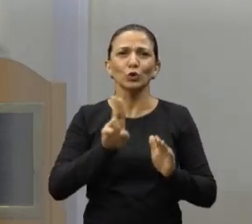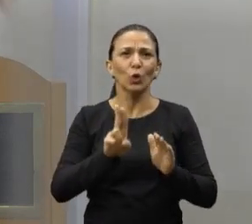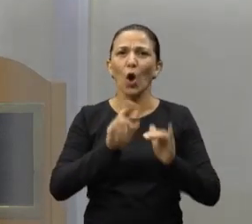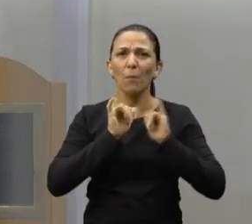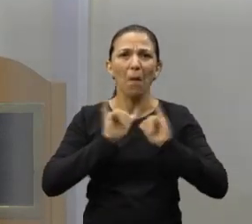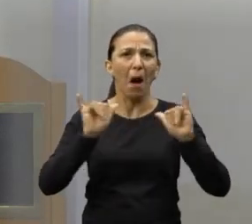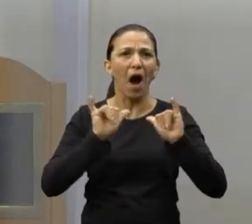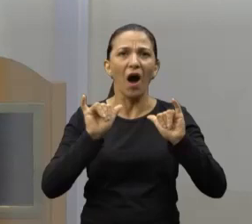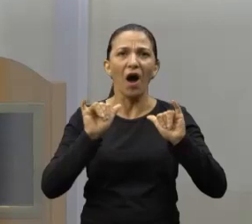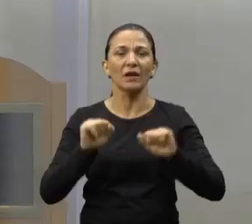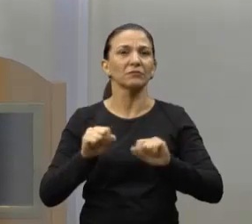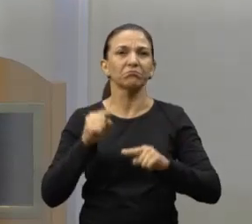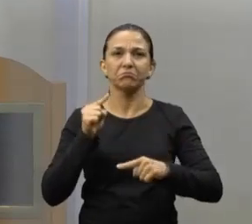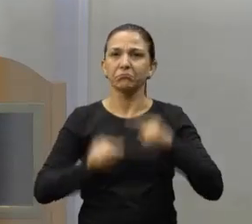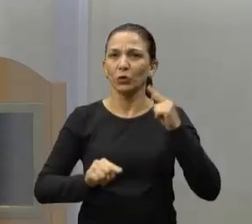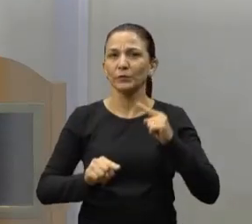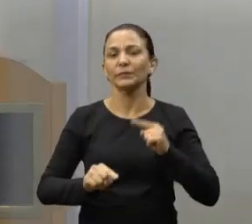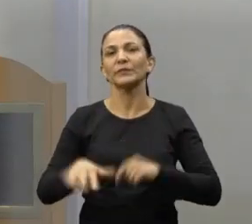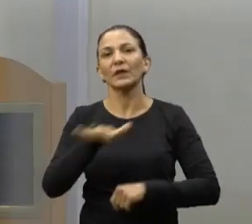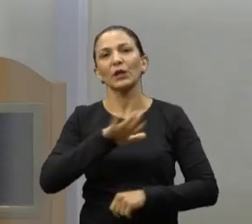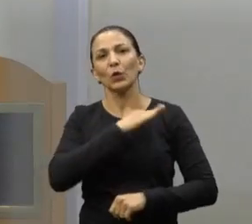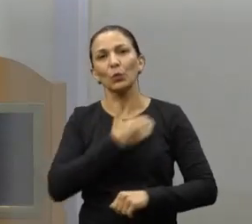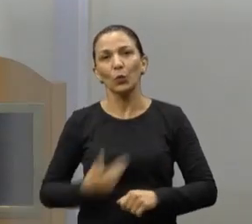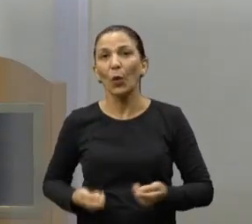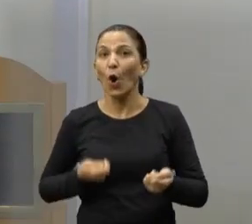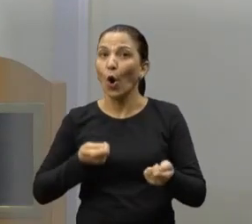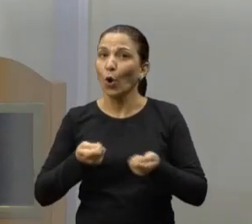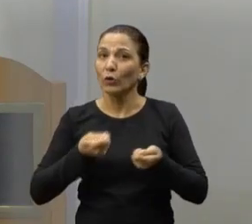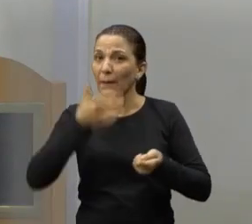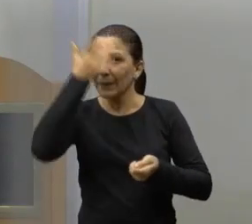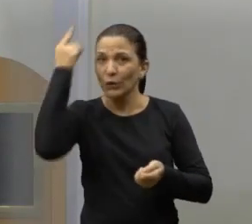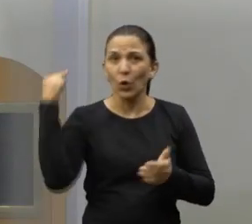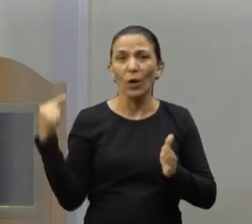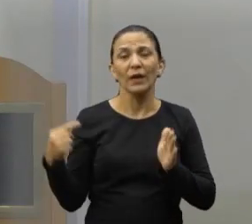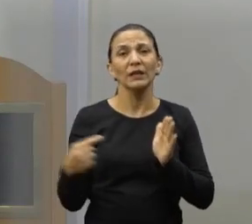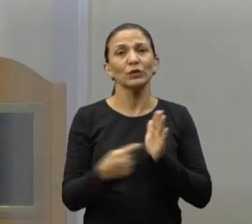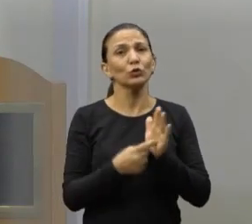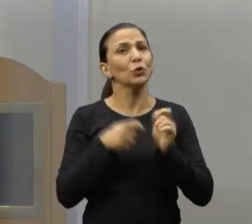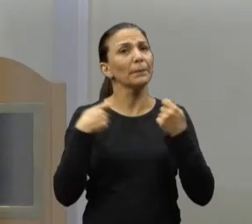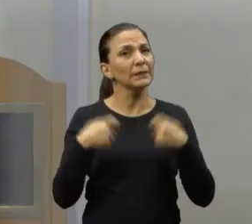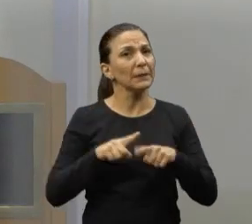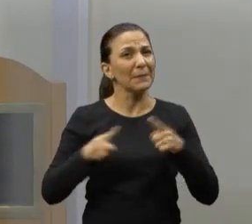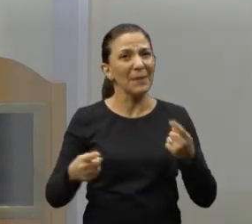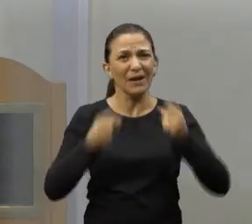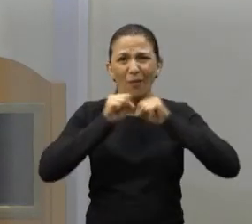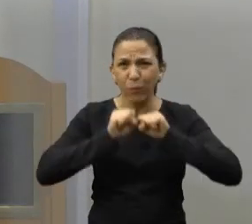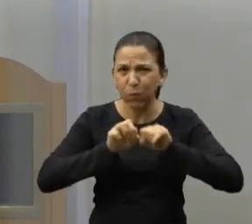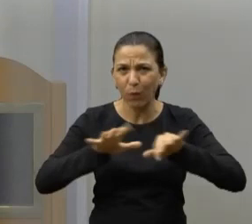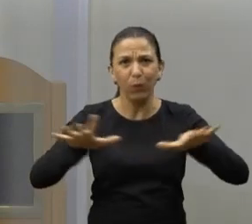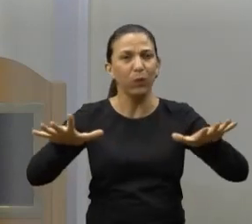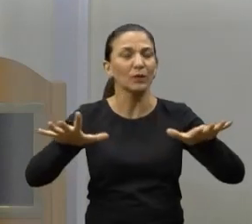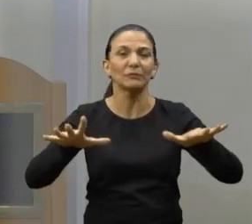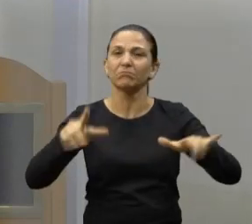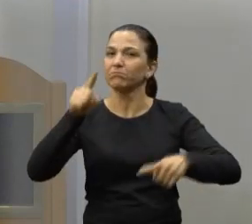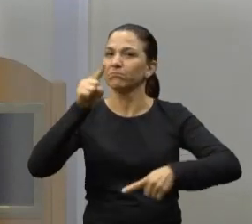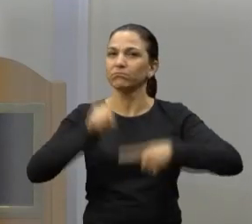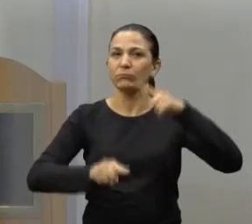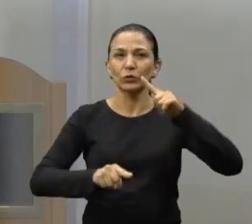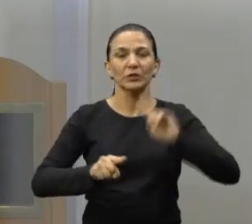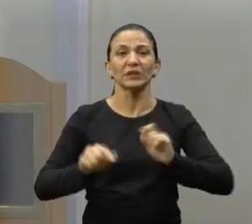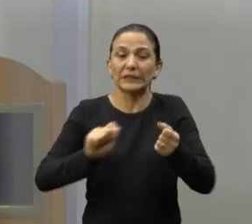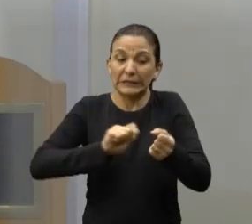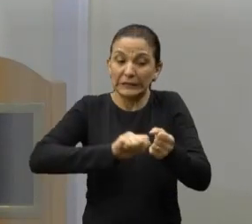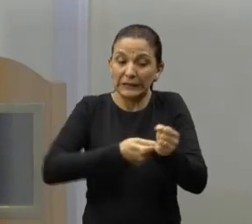porque os órgãos públicos eles precisam ter esse controle também né E a gente não pode criar uma ferramenta para que a denunciação